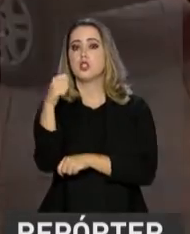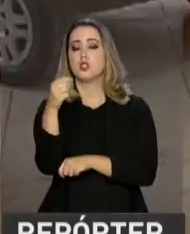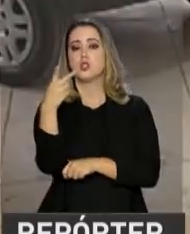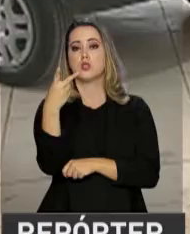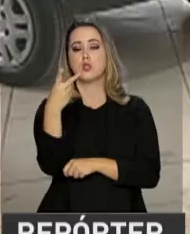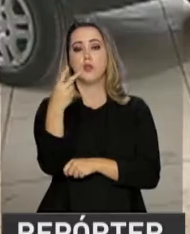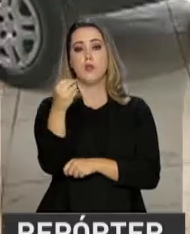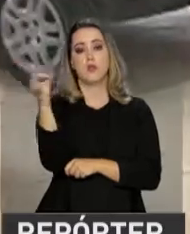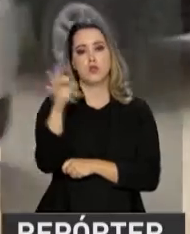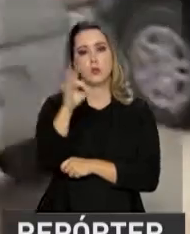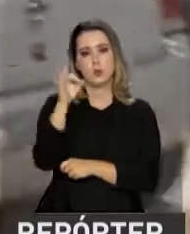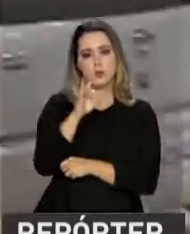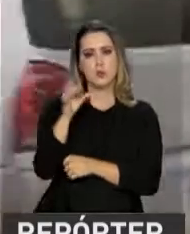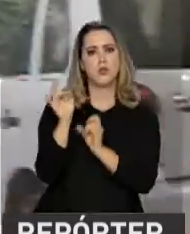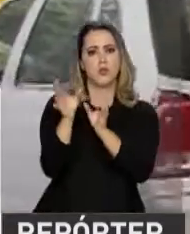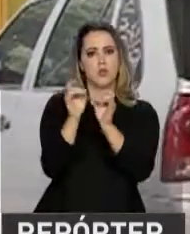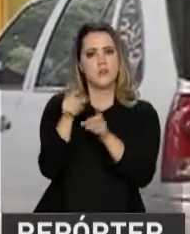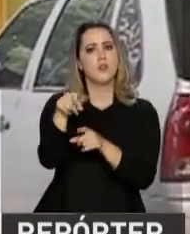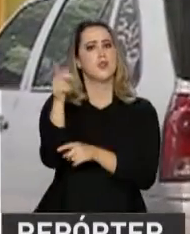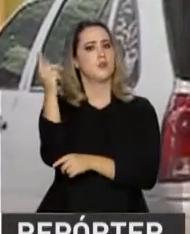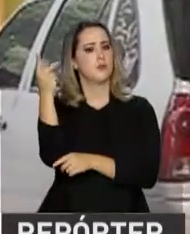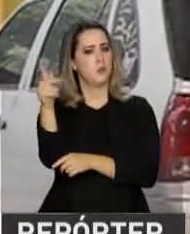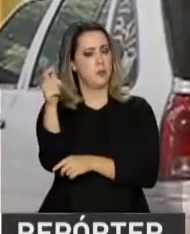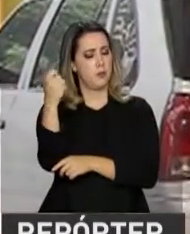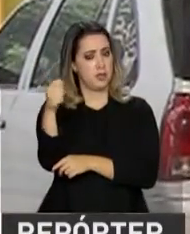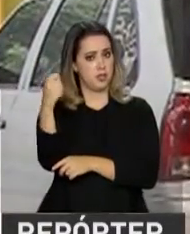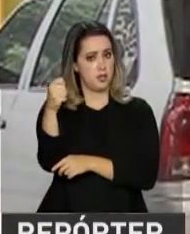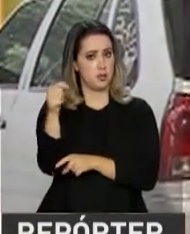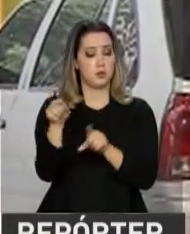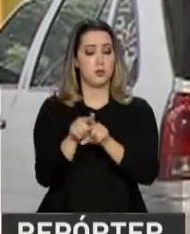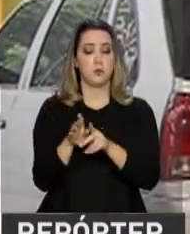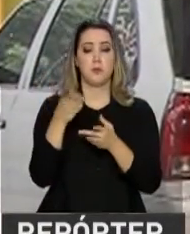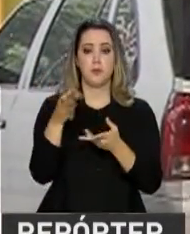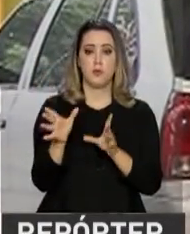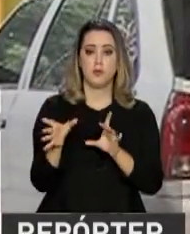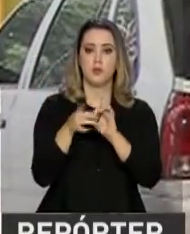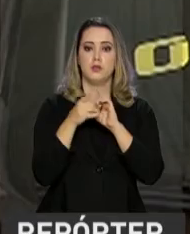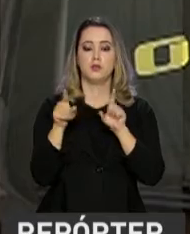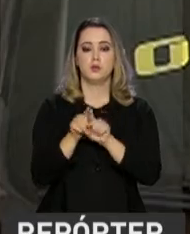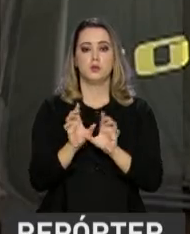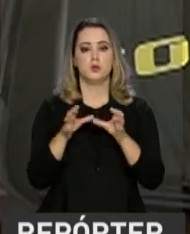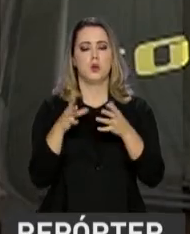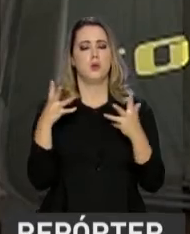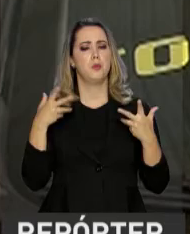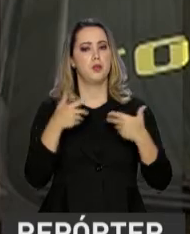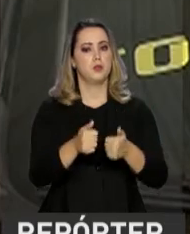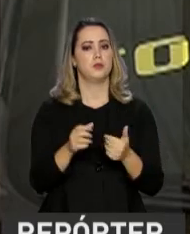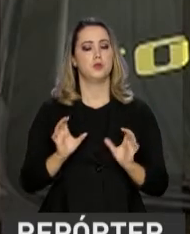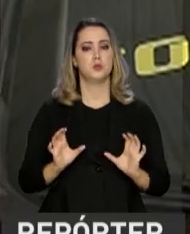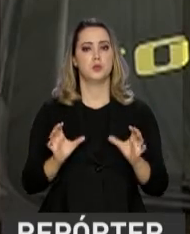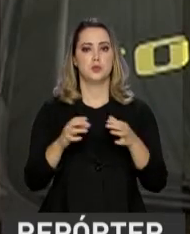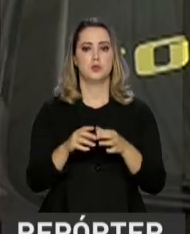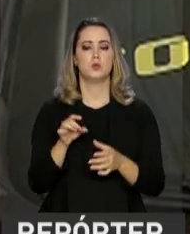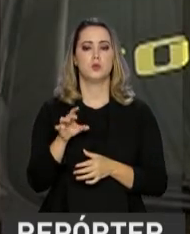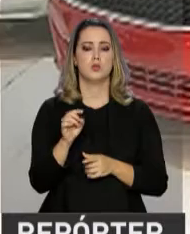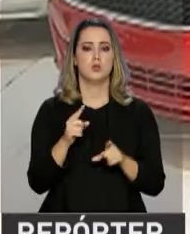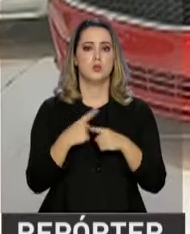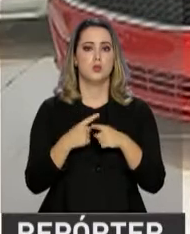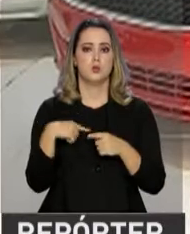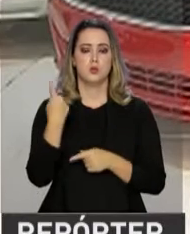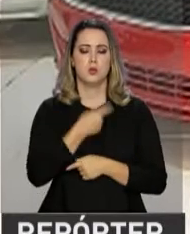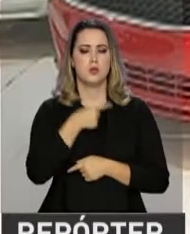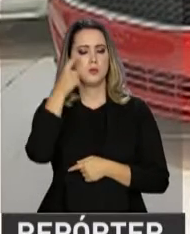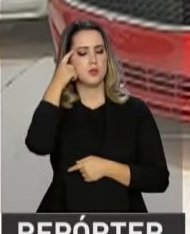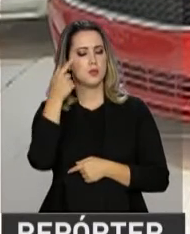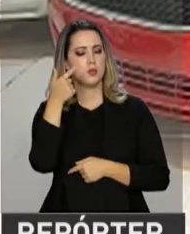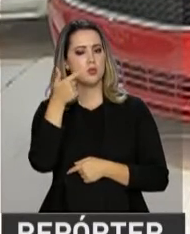de automóveis o empenho do governo em promover uma política um ambiente de negócios favorável para esse setor é não por acaso estamos repensando